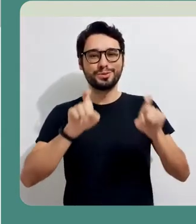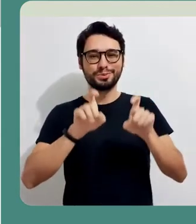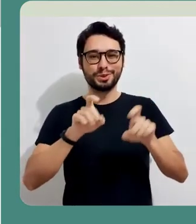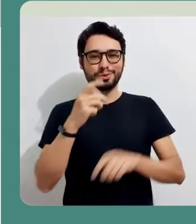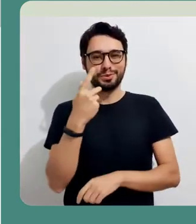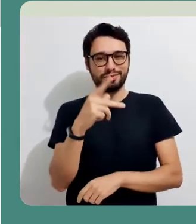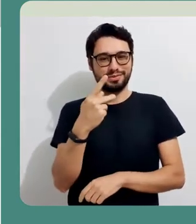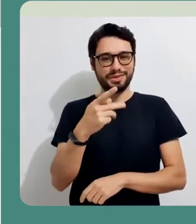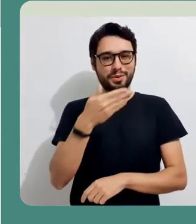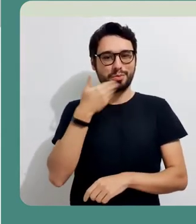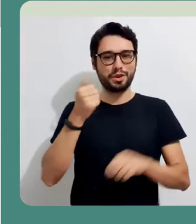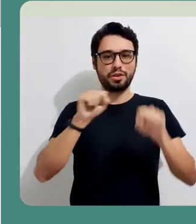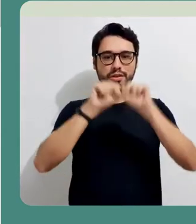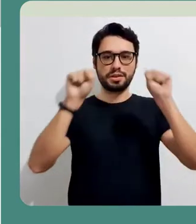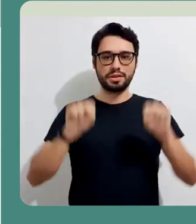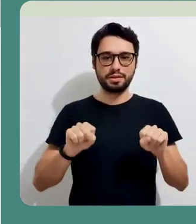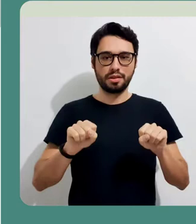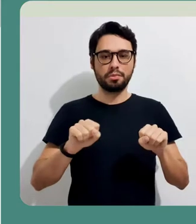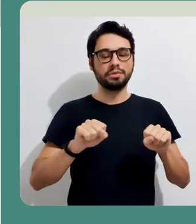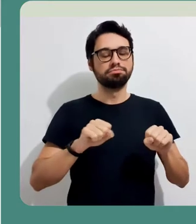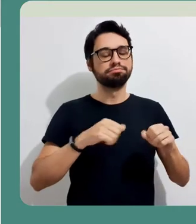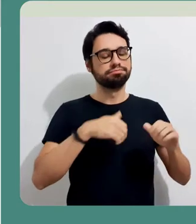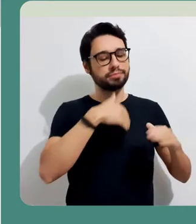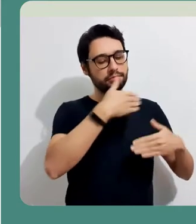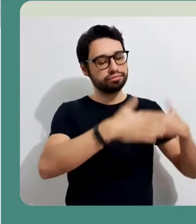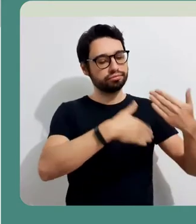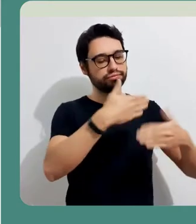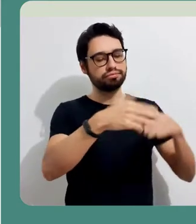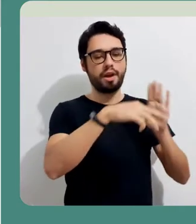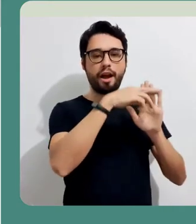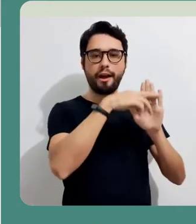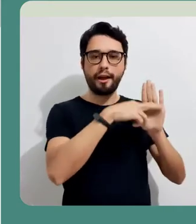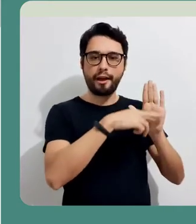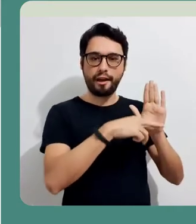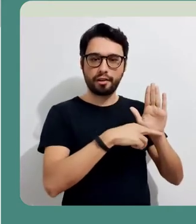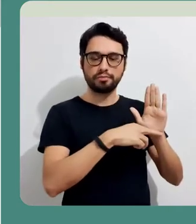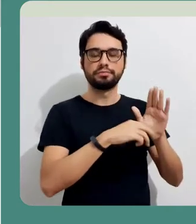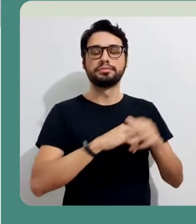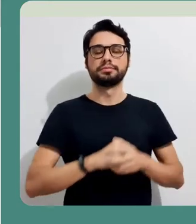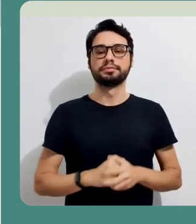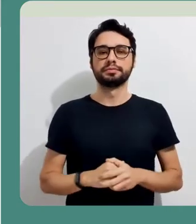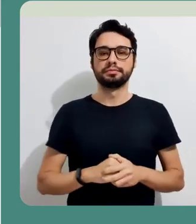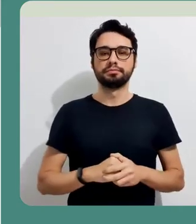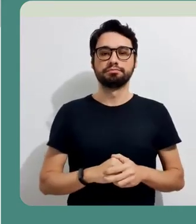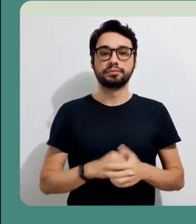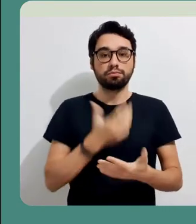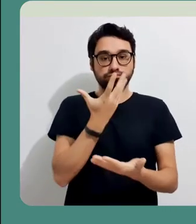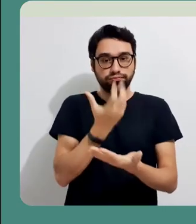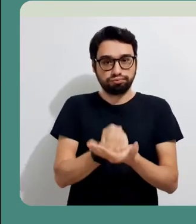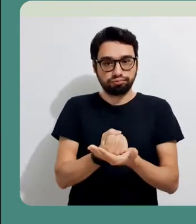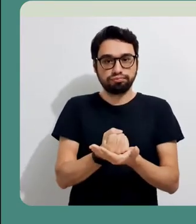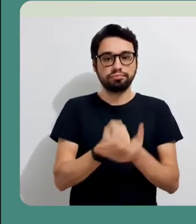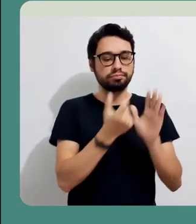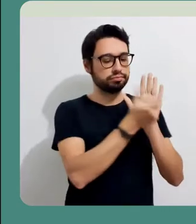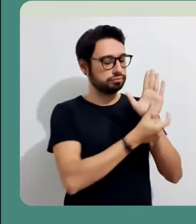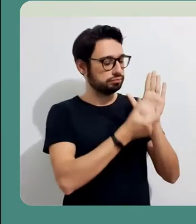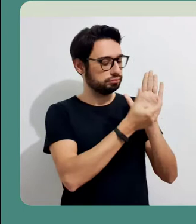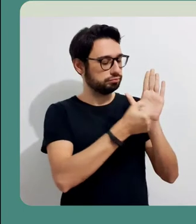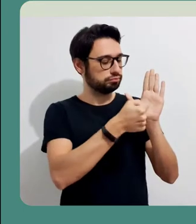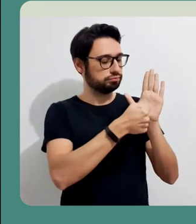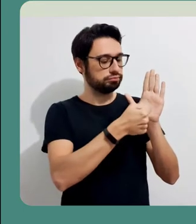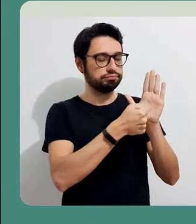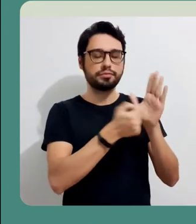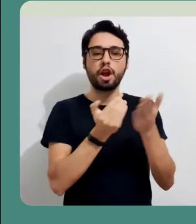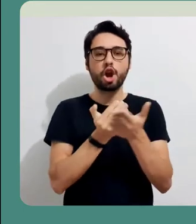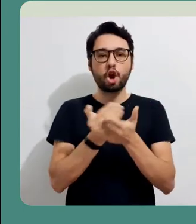selecionaram instalador apropriado para o seu computador e seguir todas as orientações de instalação é uma